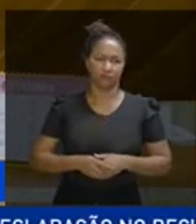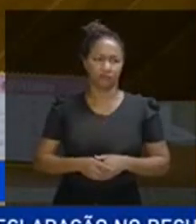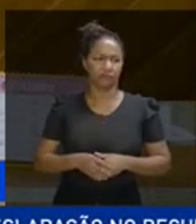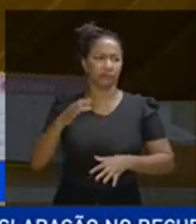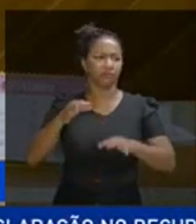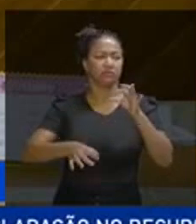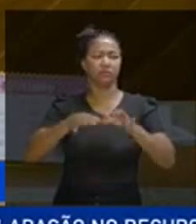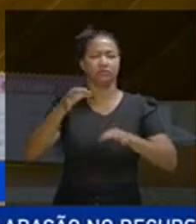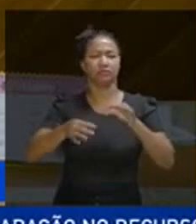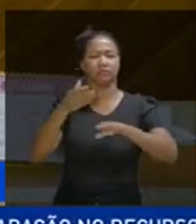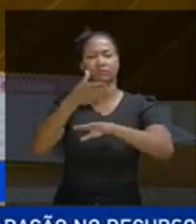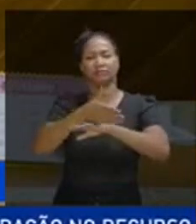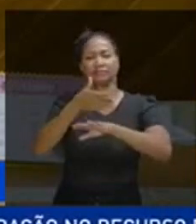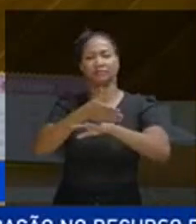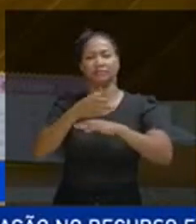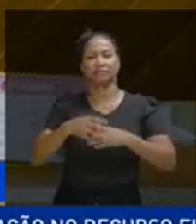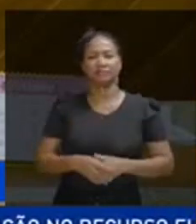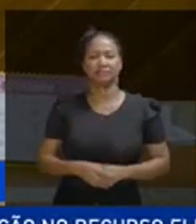Atuarão como vogais